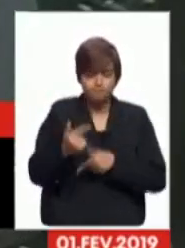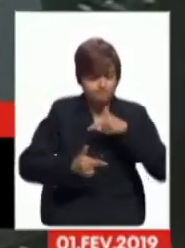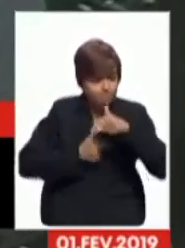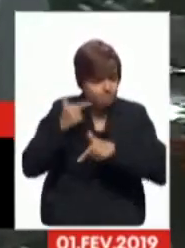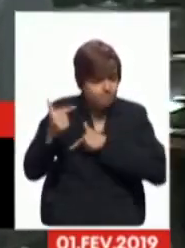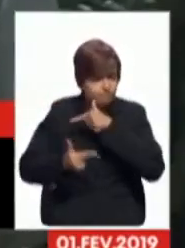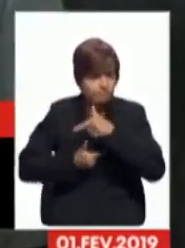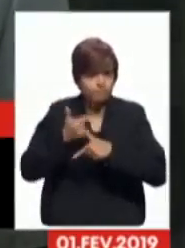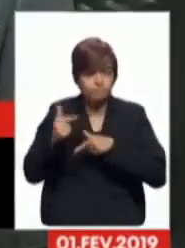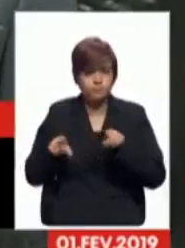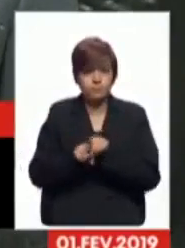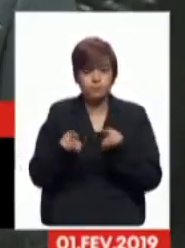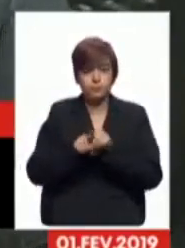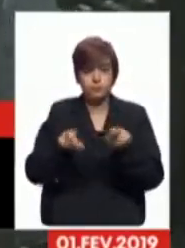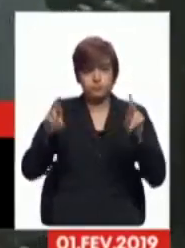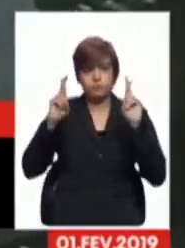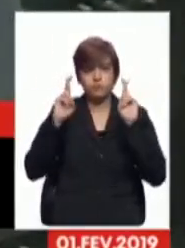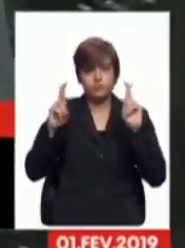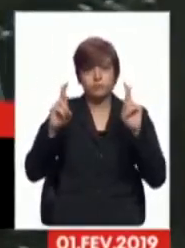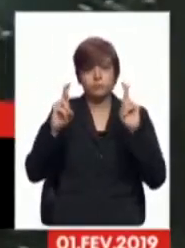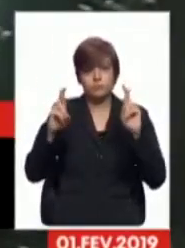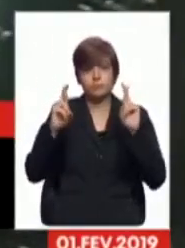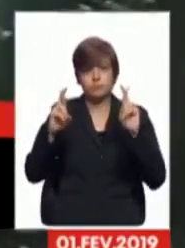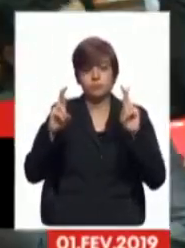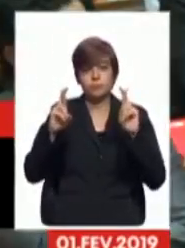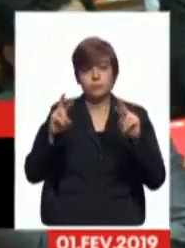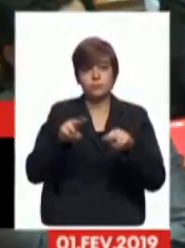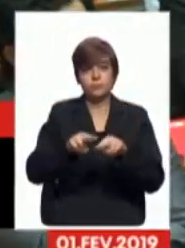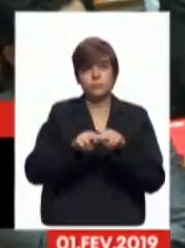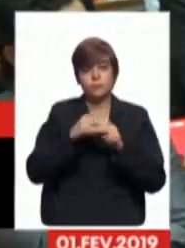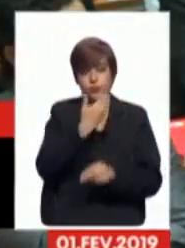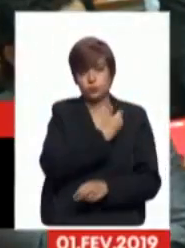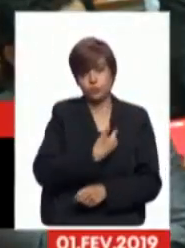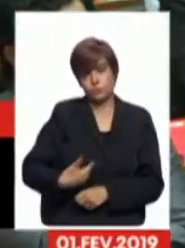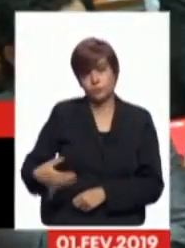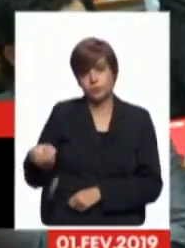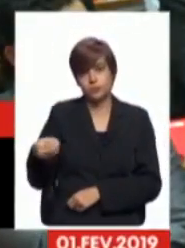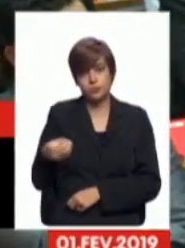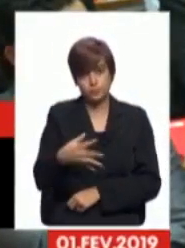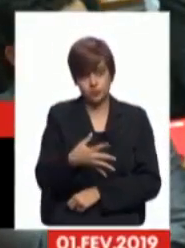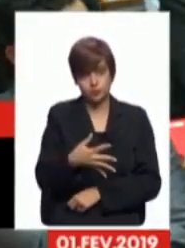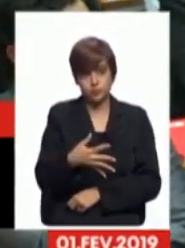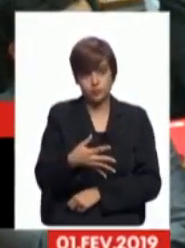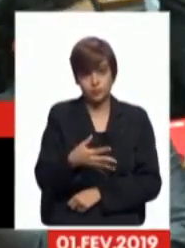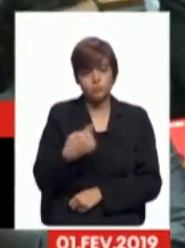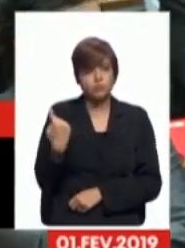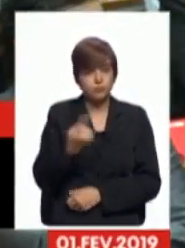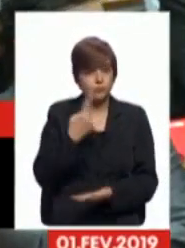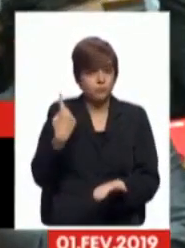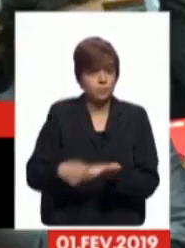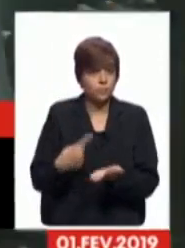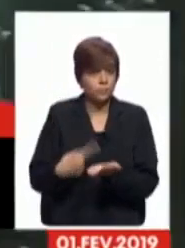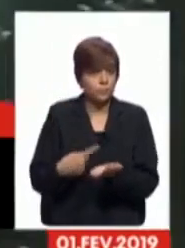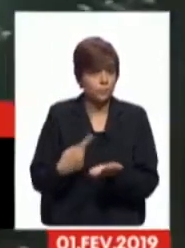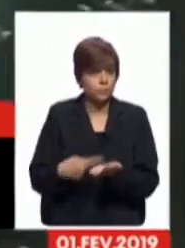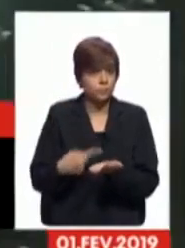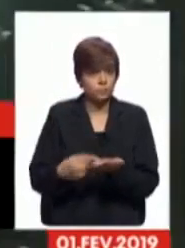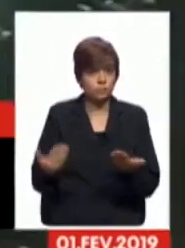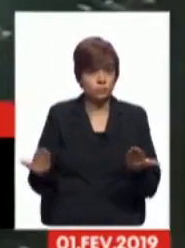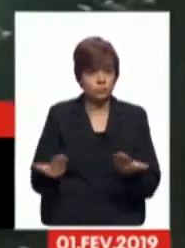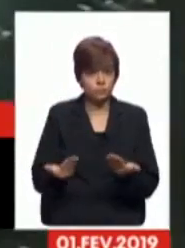e responsabilidade pelo novo governo. Esse é o compromisso que nós